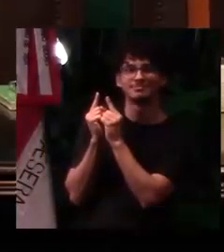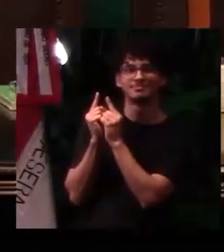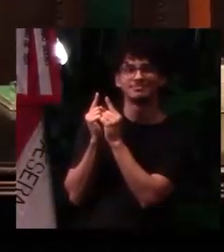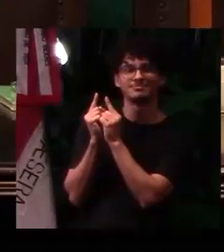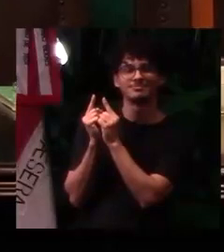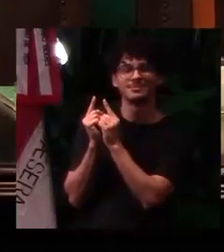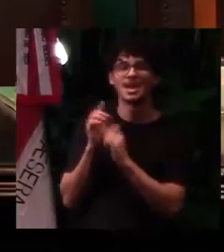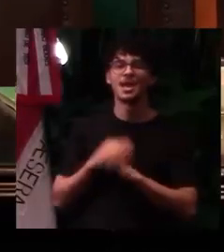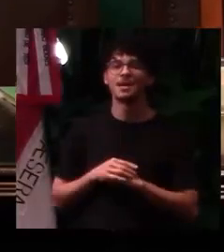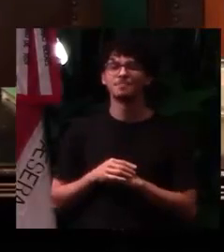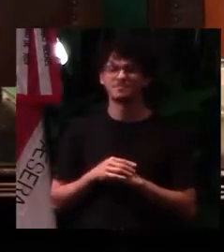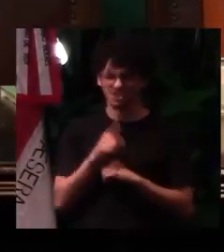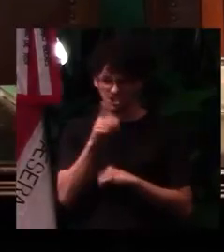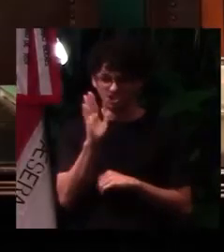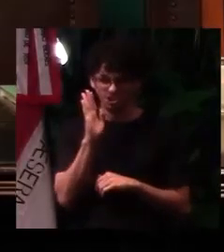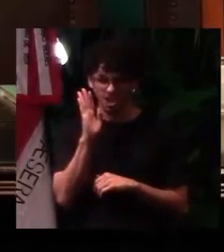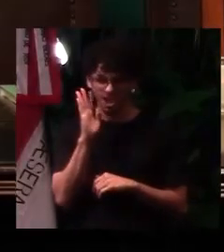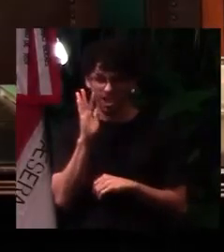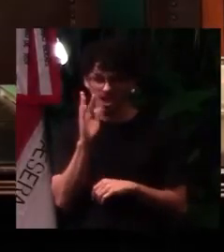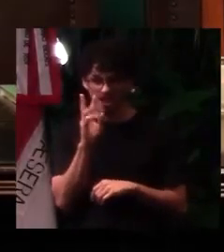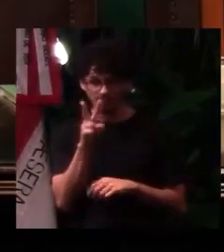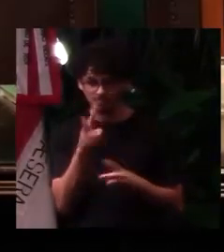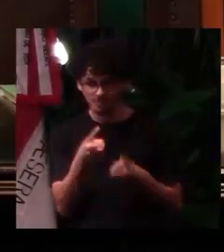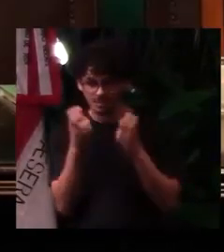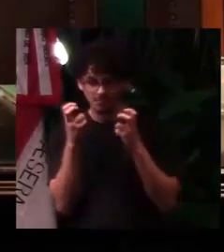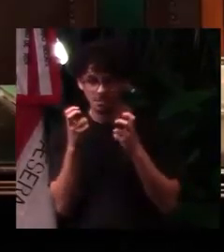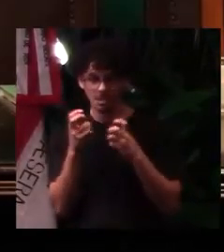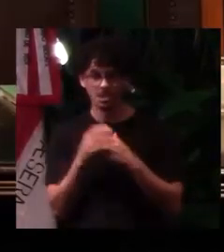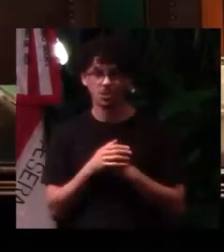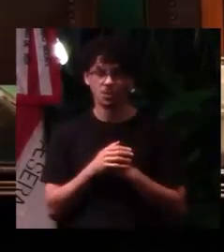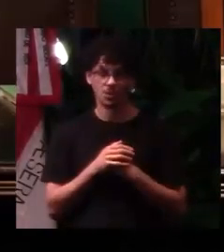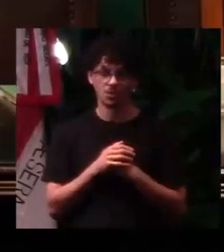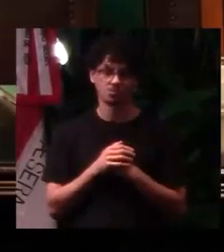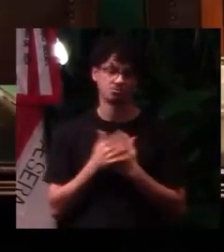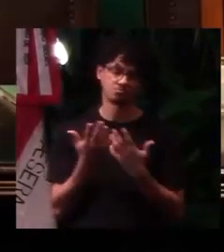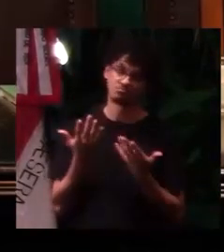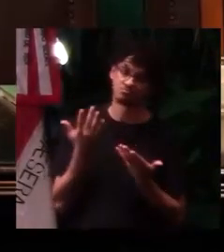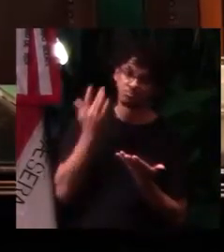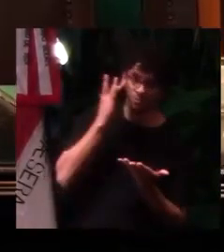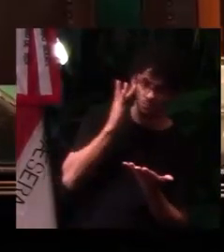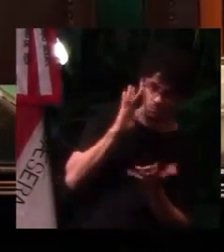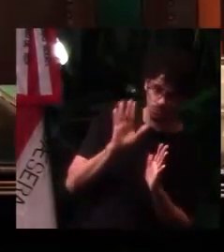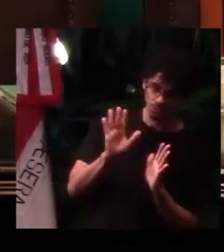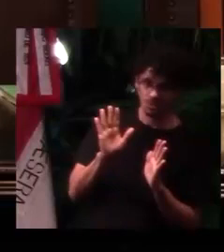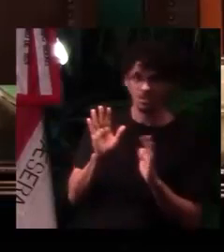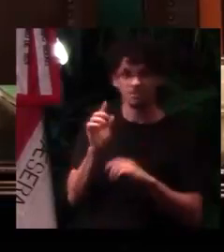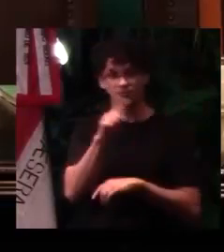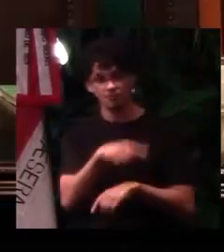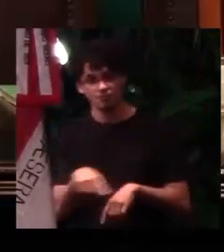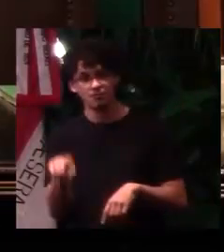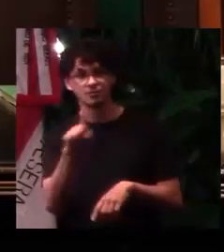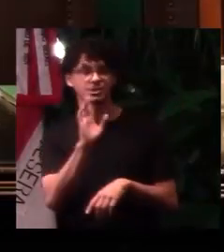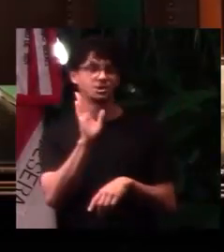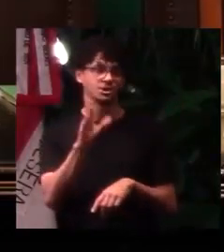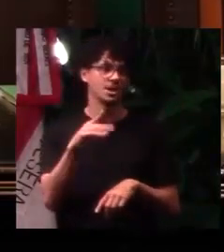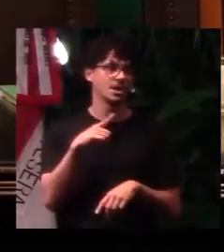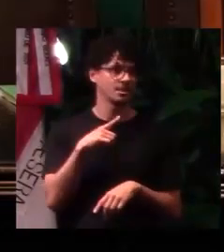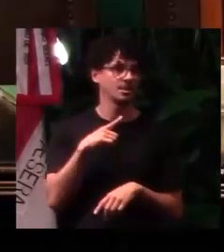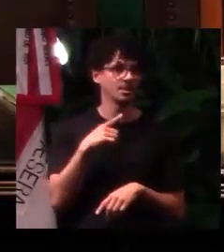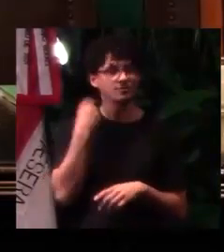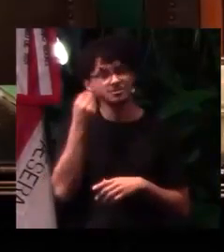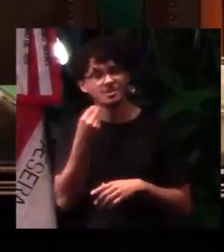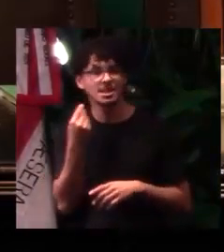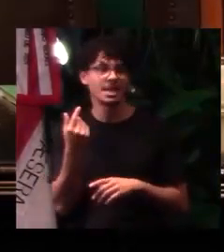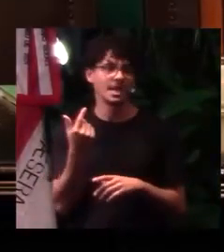Já pararam para observar, por exemplo, não sei se, né, quais de vocês já tiveram, eu já tive várias